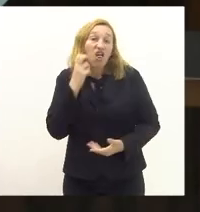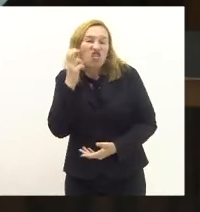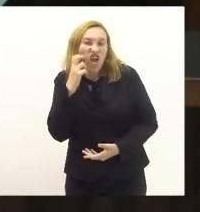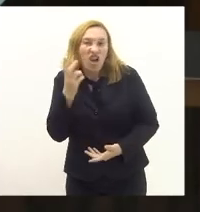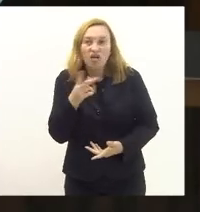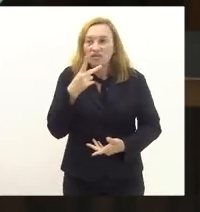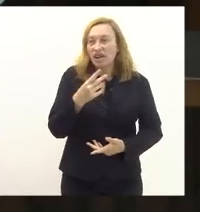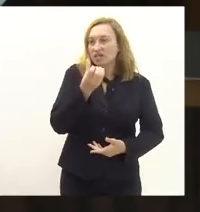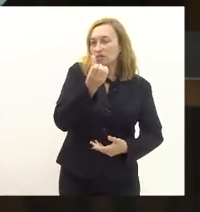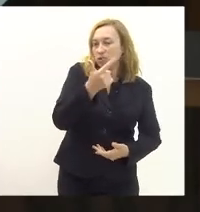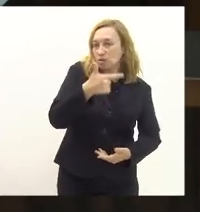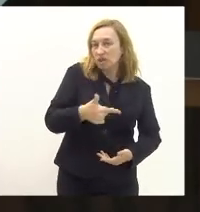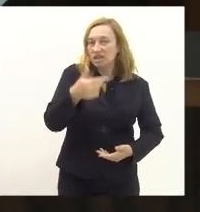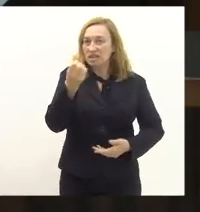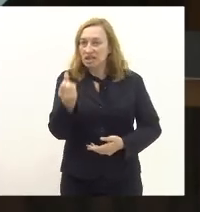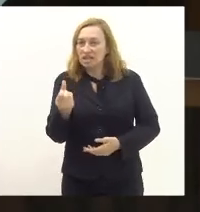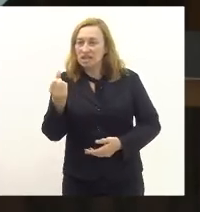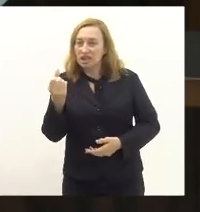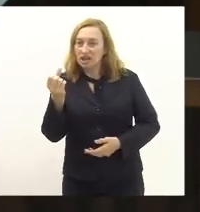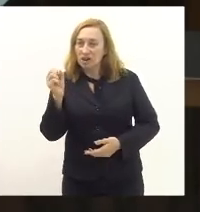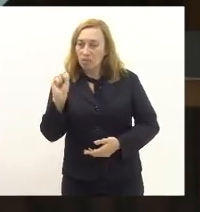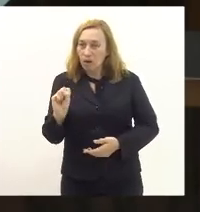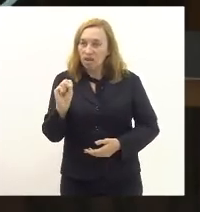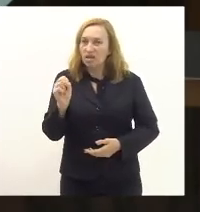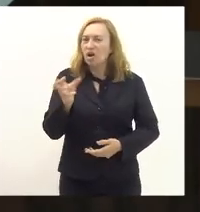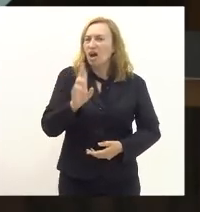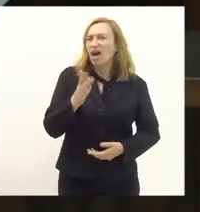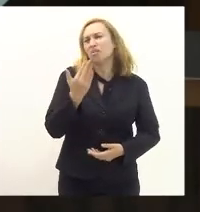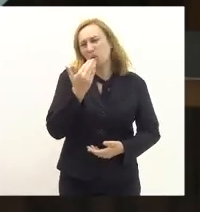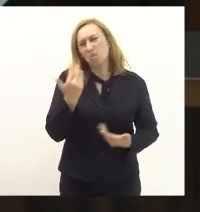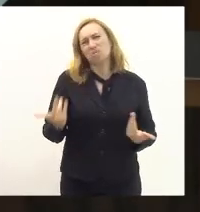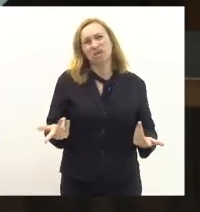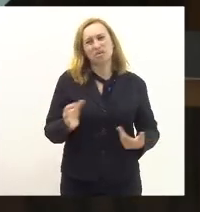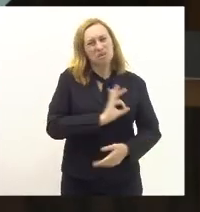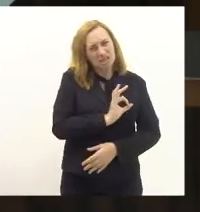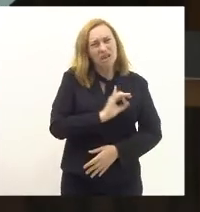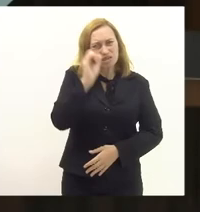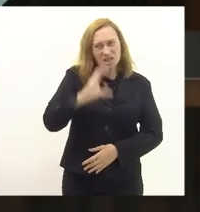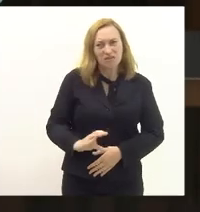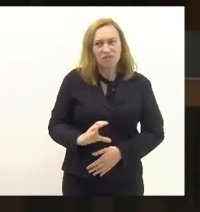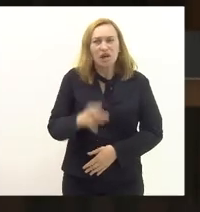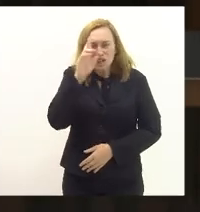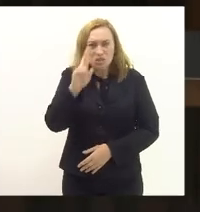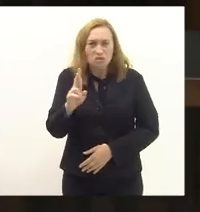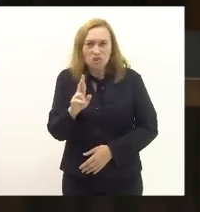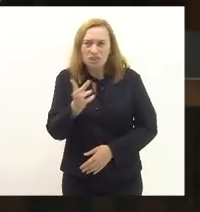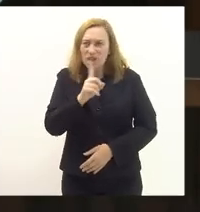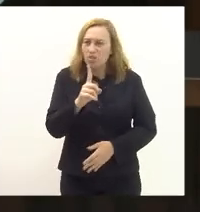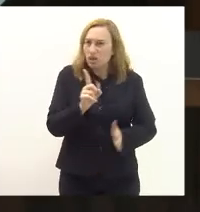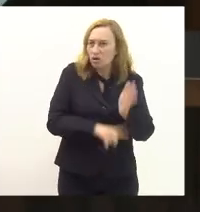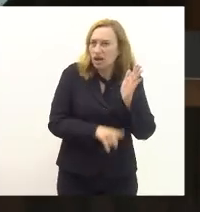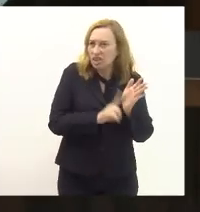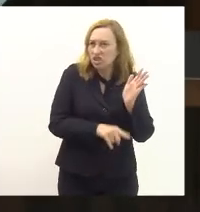de R$ 264 por refeição para os policiais civis. E se o senhor não gastasse